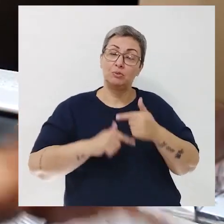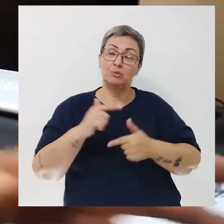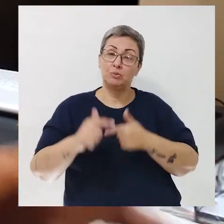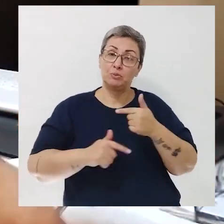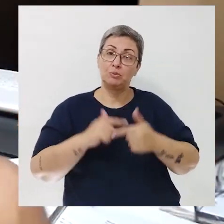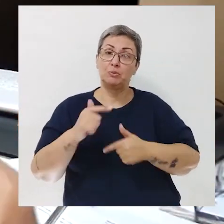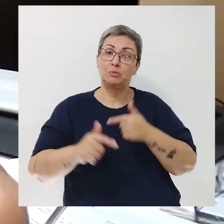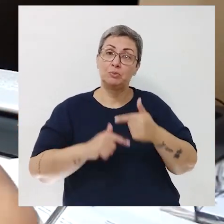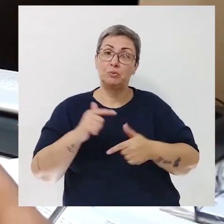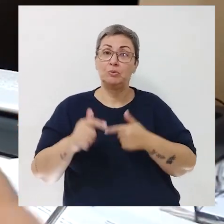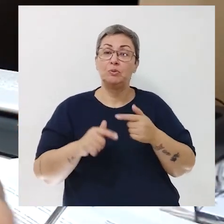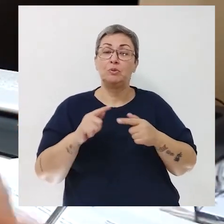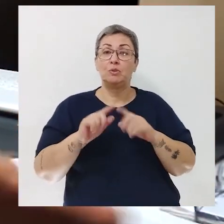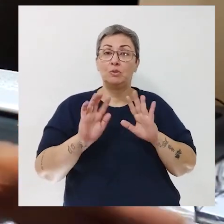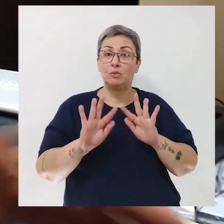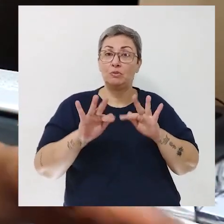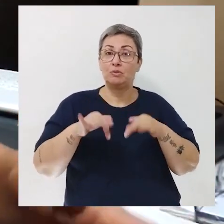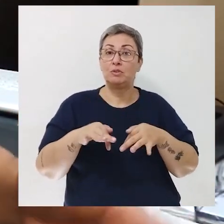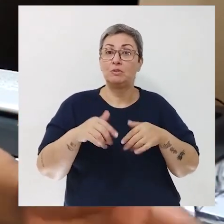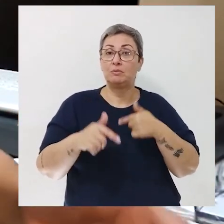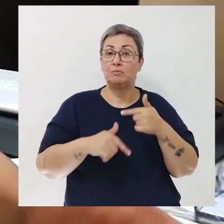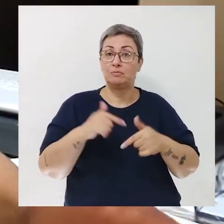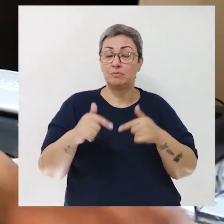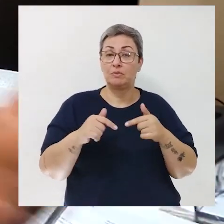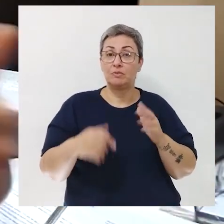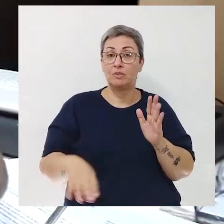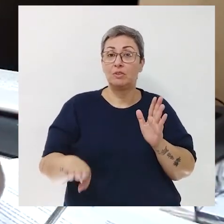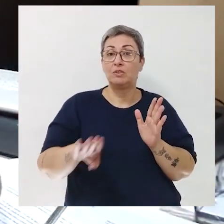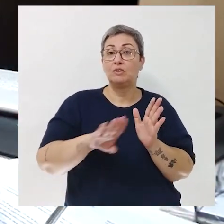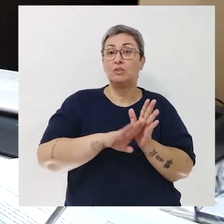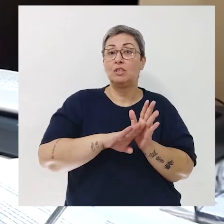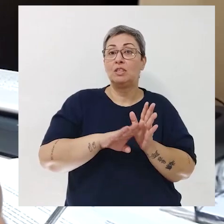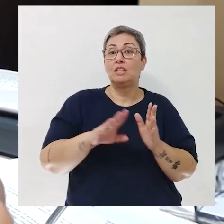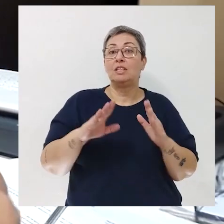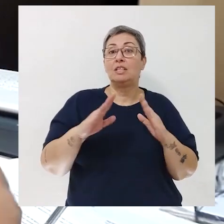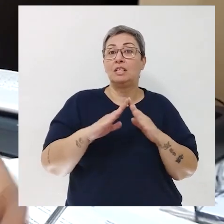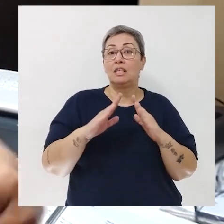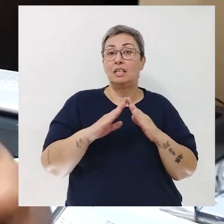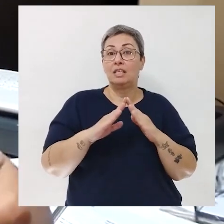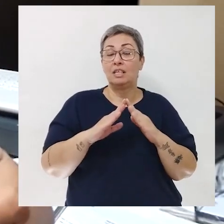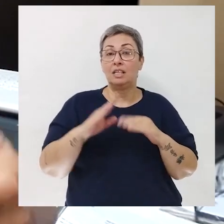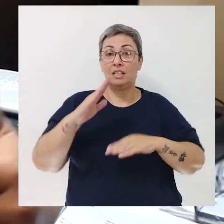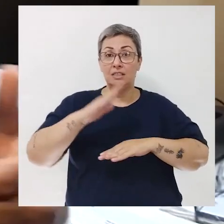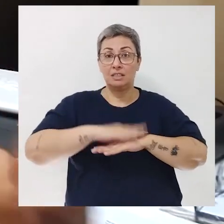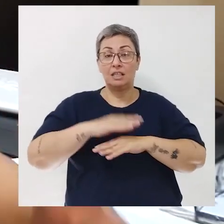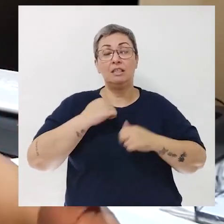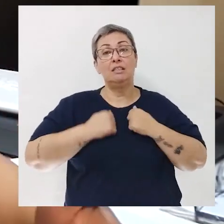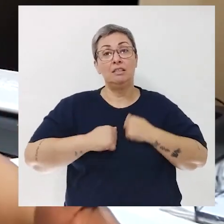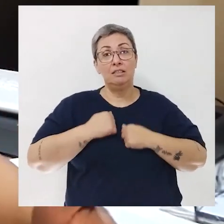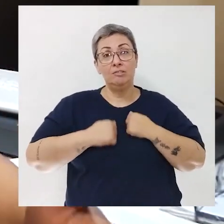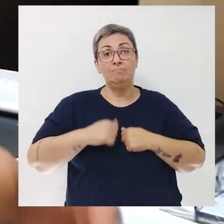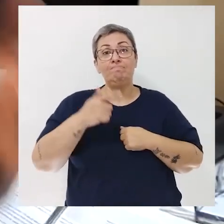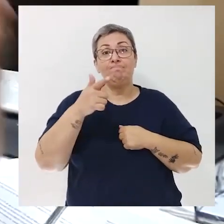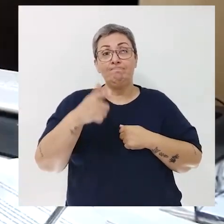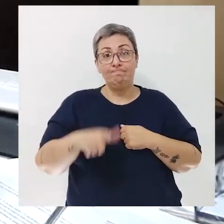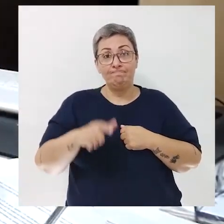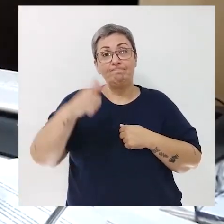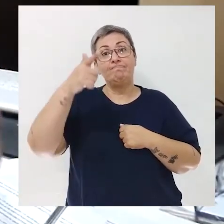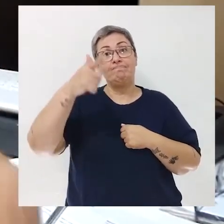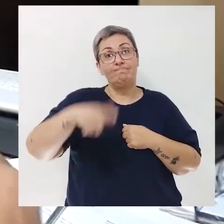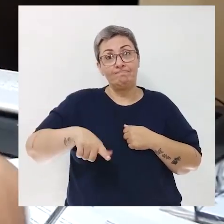lá trabalhando, aí acabou seu trabalho, chega em casa, no final do dia toma um banho,